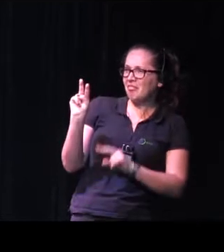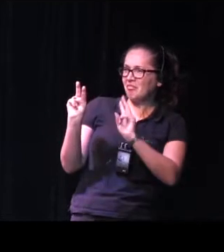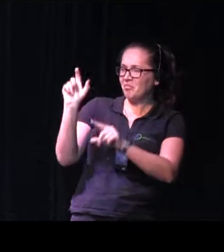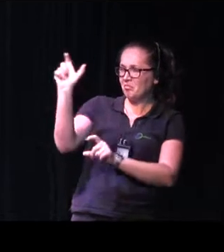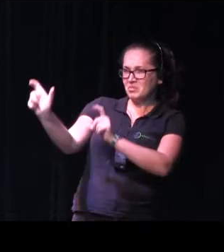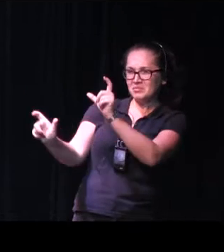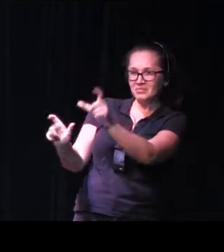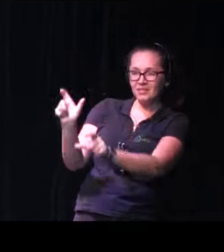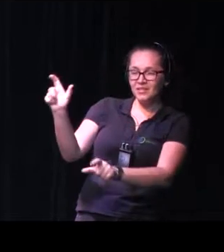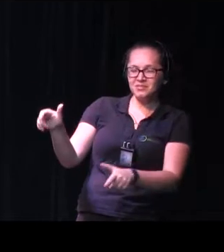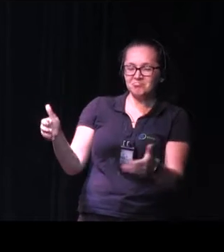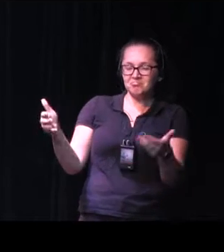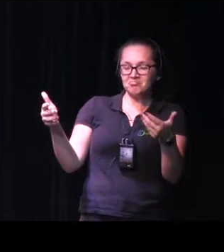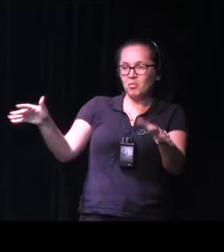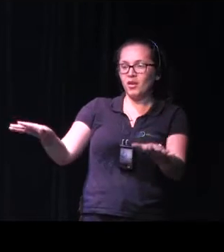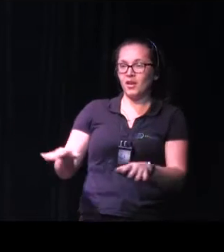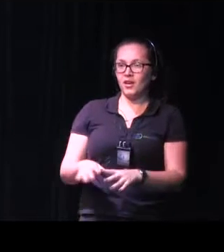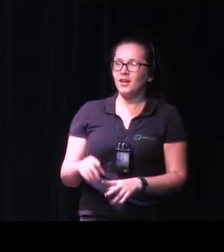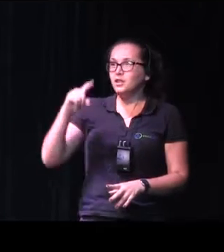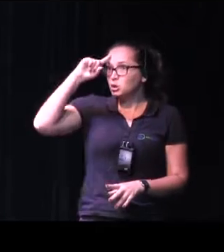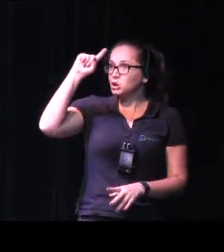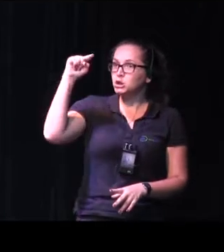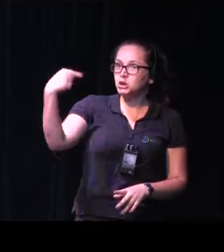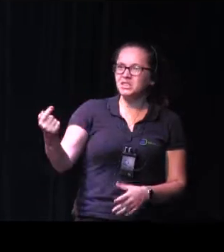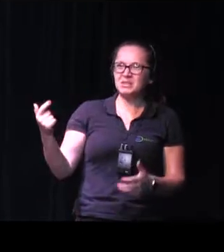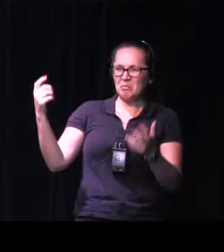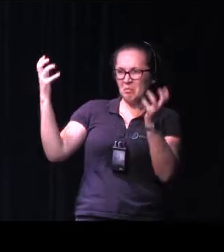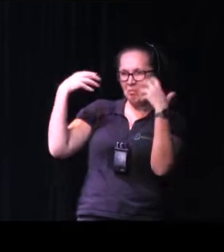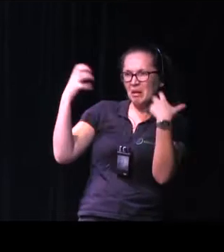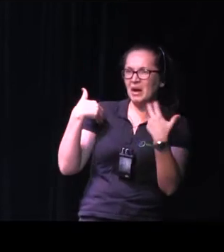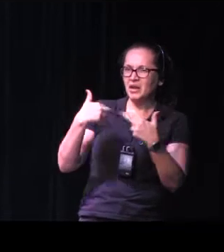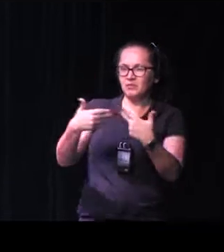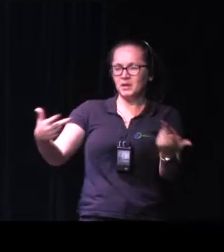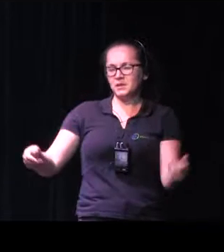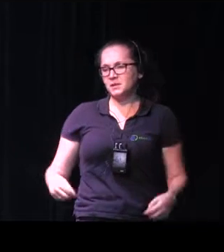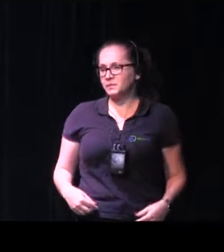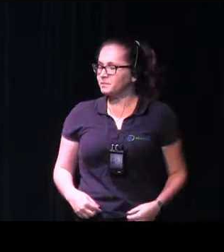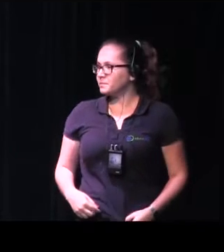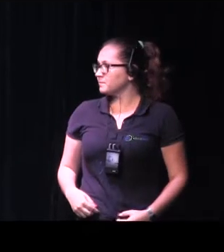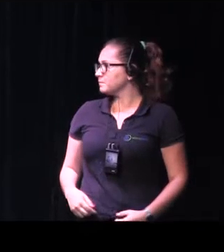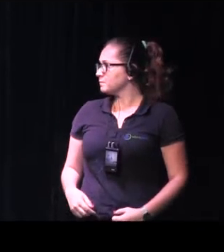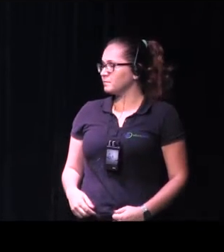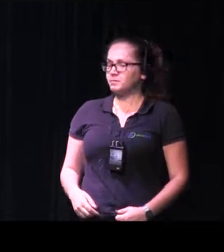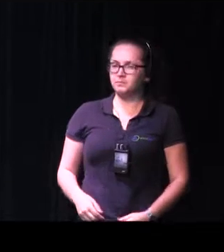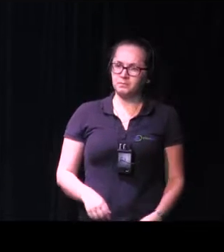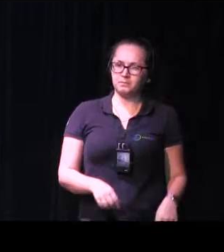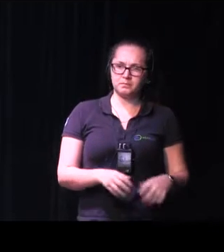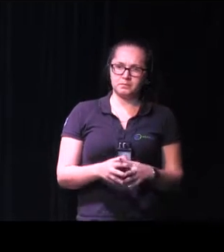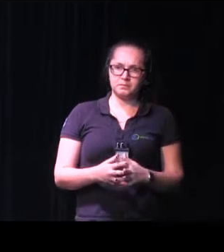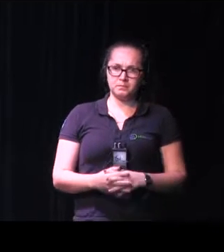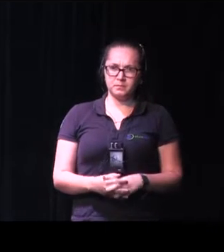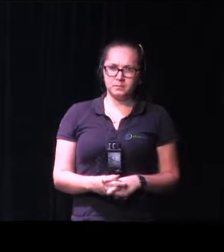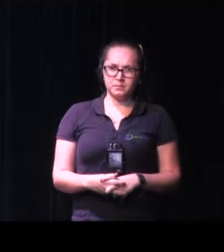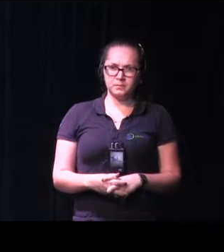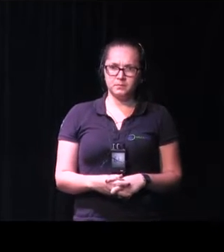enviem as crianças para outro lugar, porque a gente não quer ficar vendo essa gente o dia